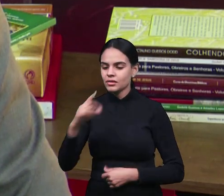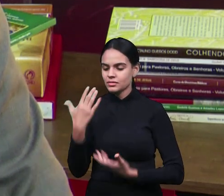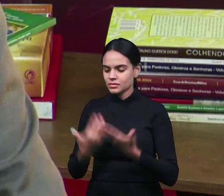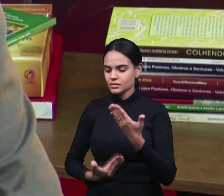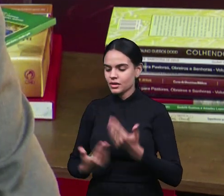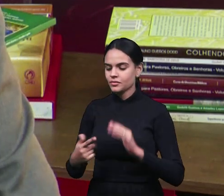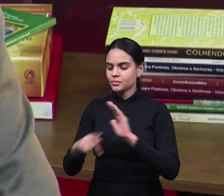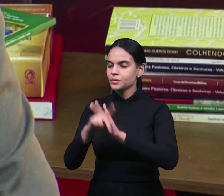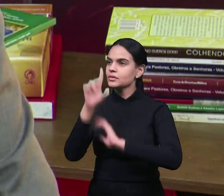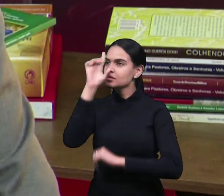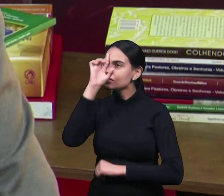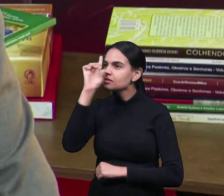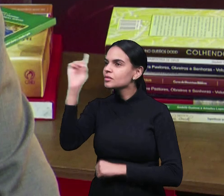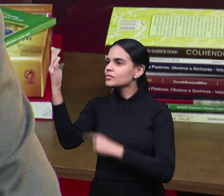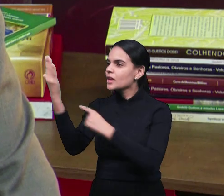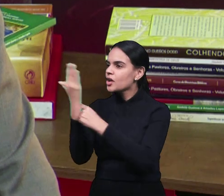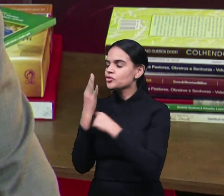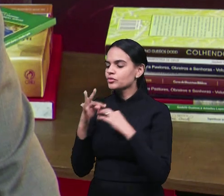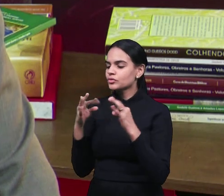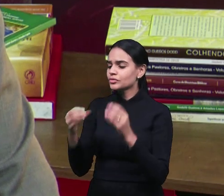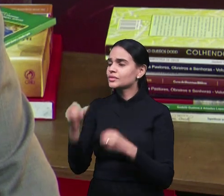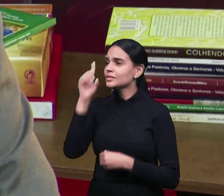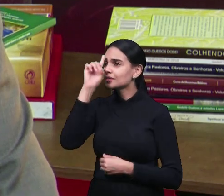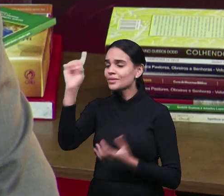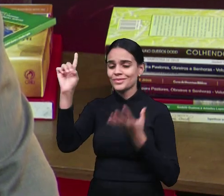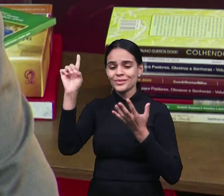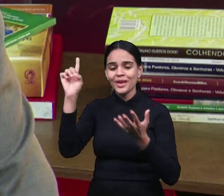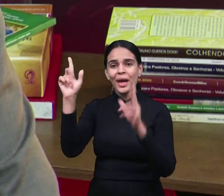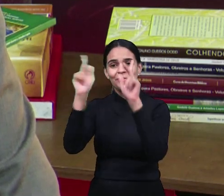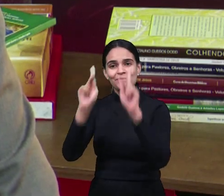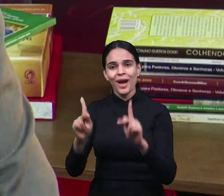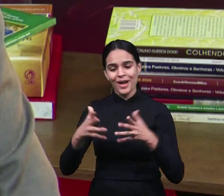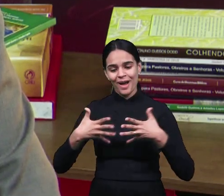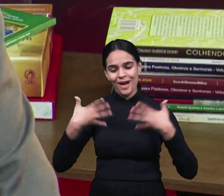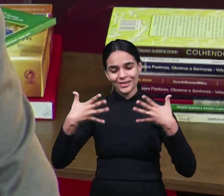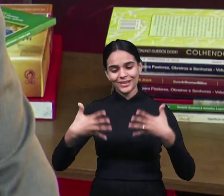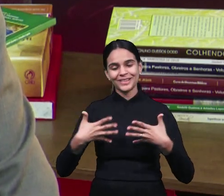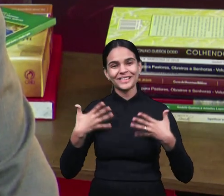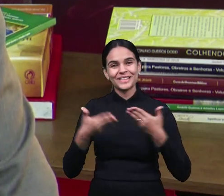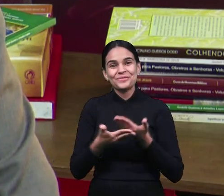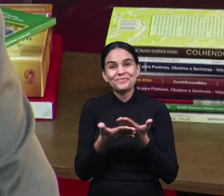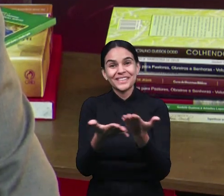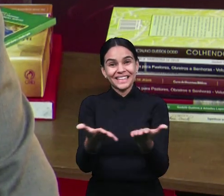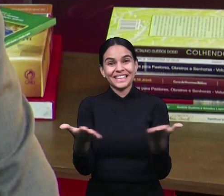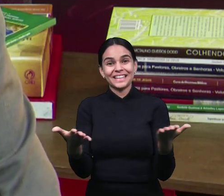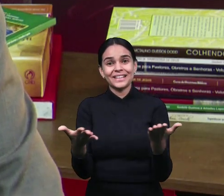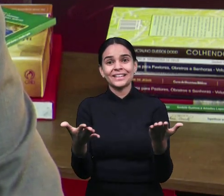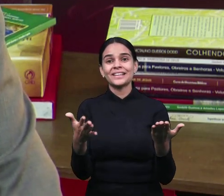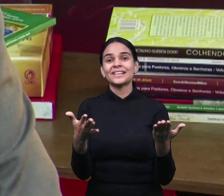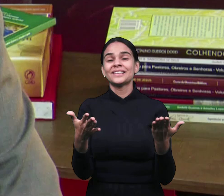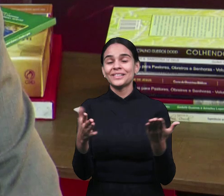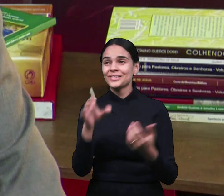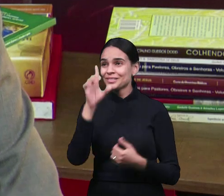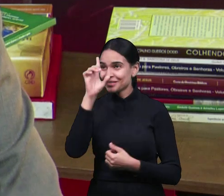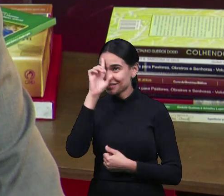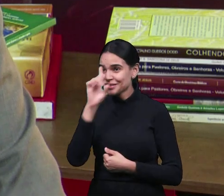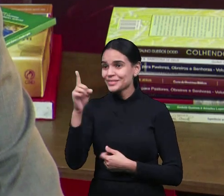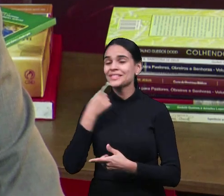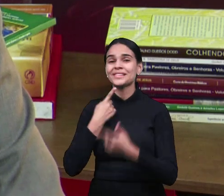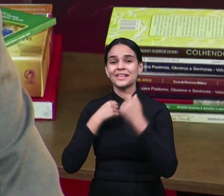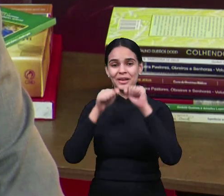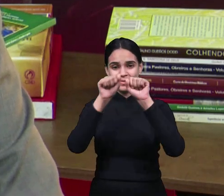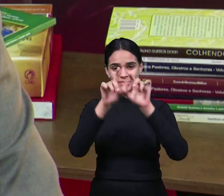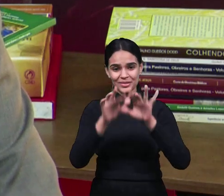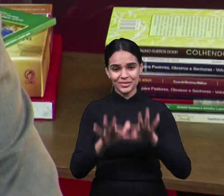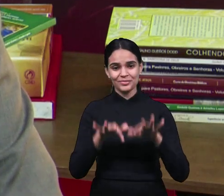as coisas. E Ele quer te prover paz, segurança, alegria, quer prover uma família segura, quer prover